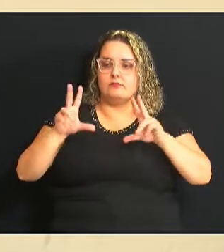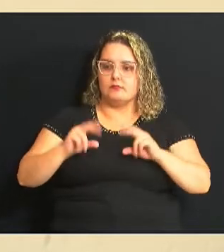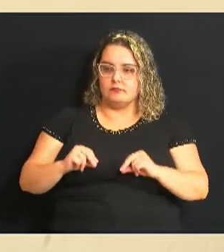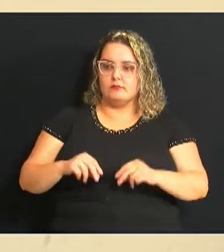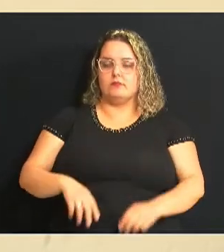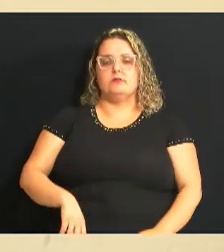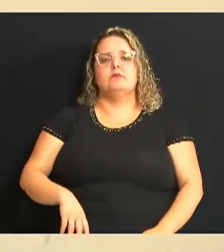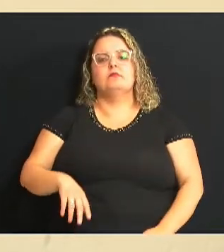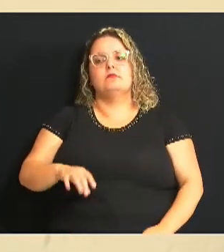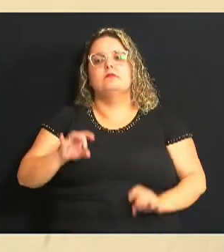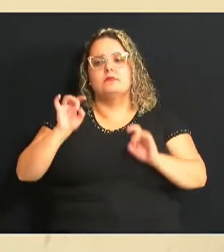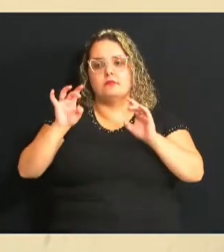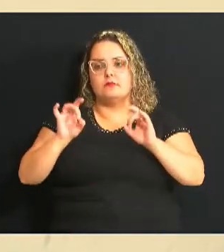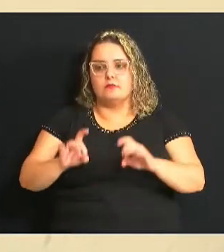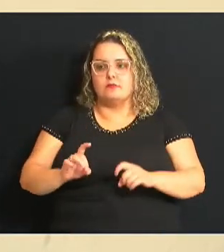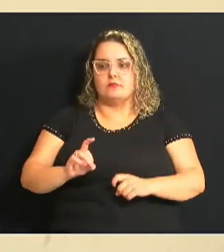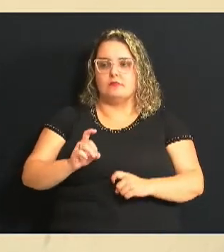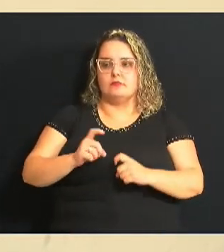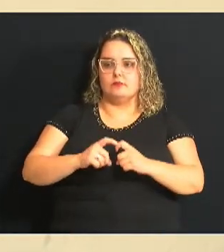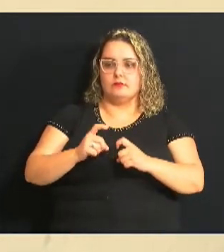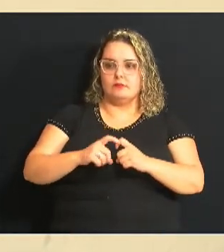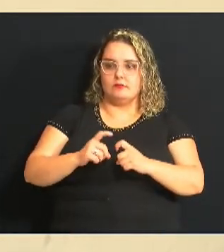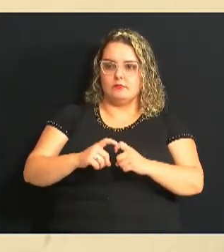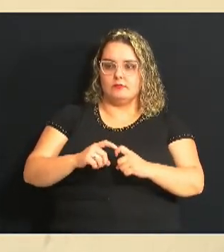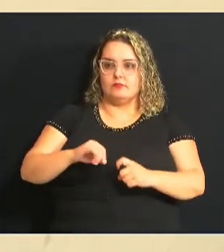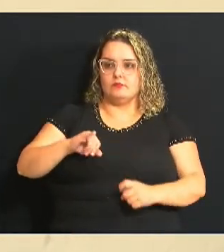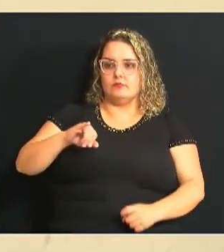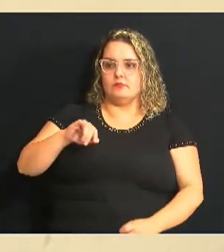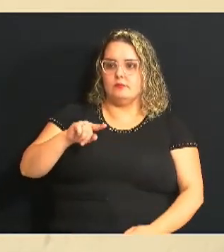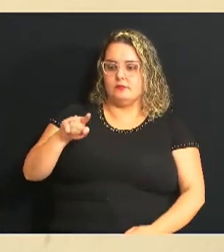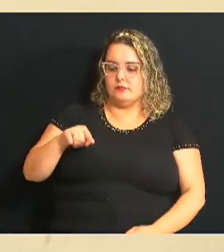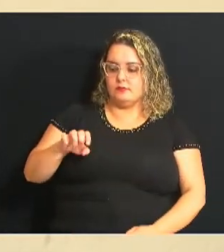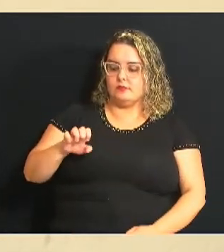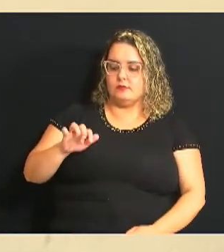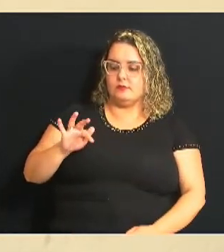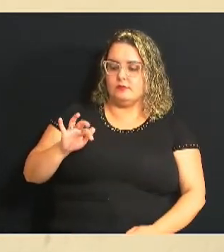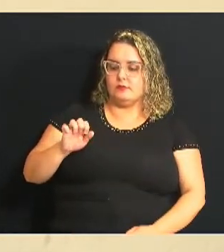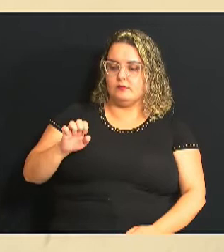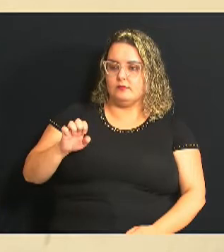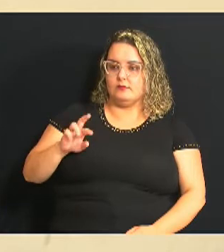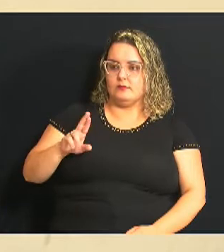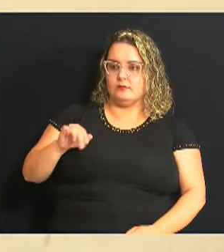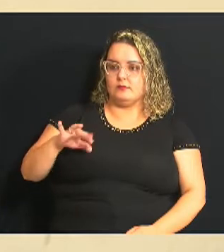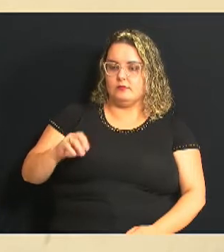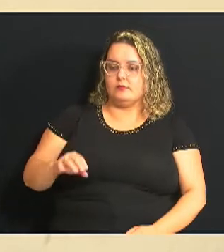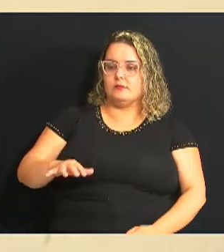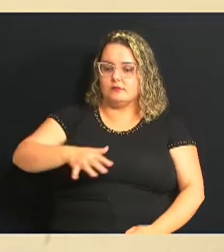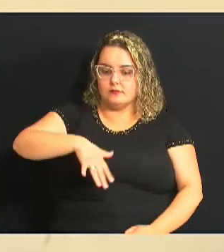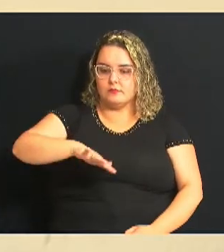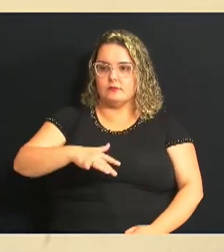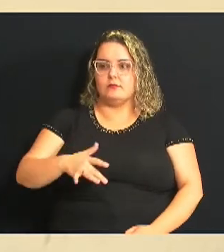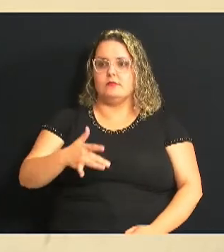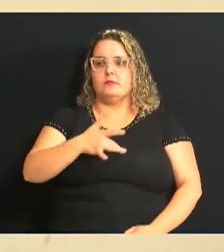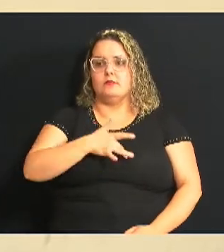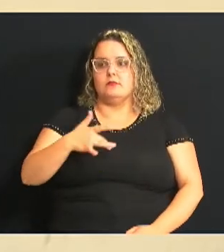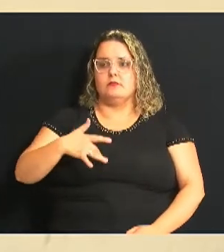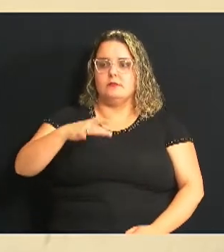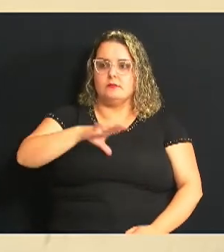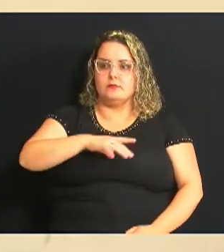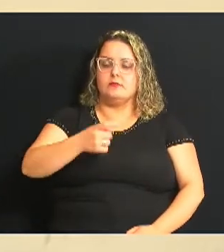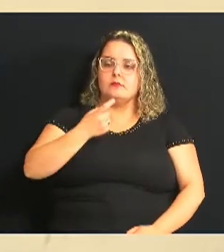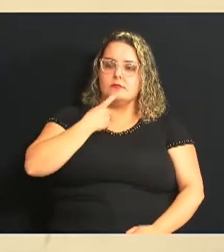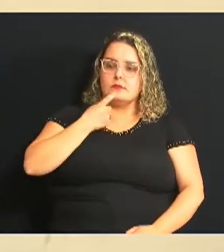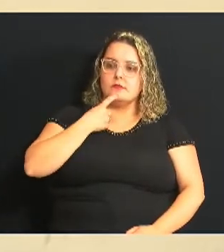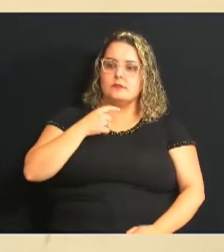específico também, Dr. Zeferino Vaz, por sua contribuição no campo da saúde do município. Ele